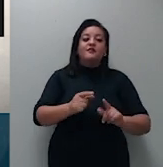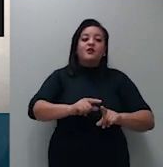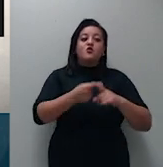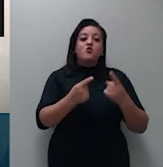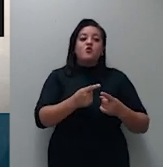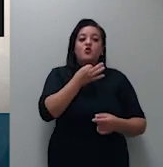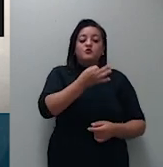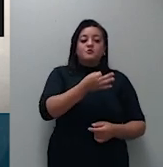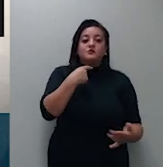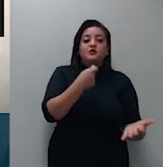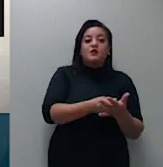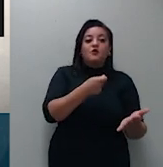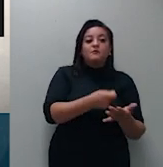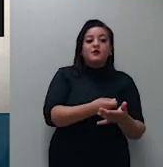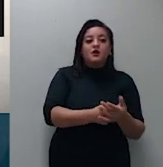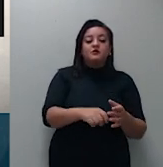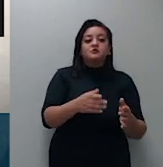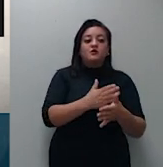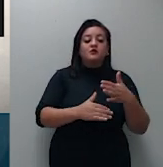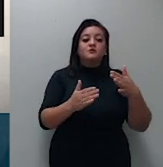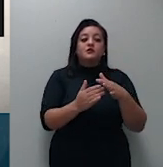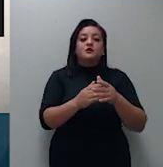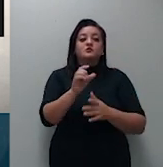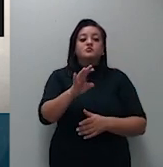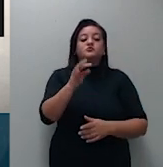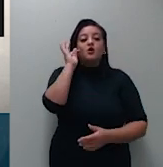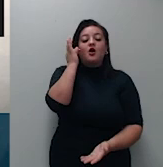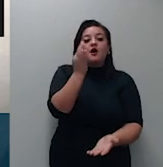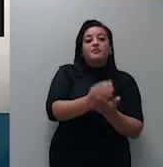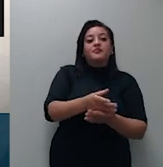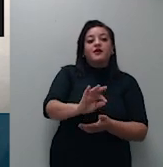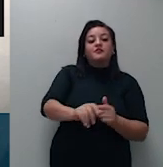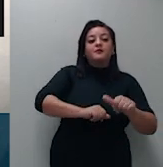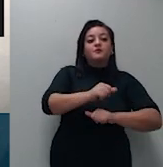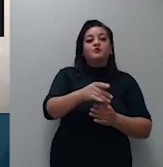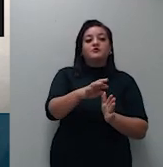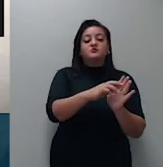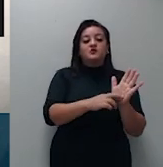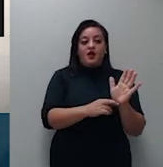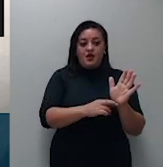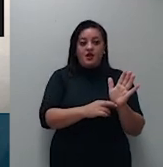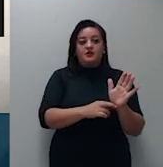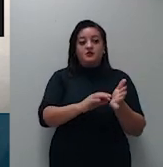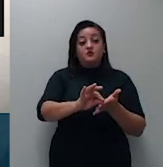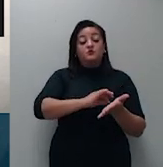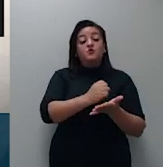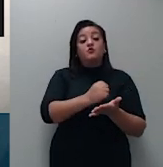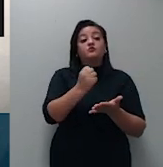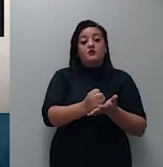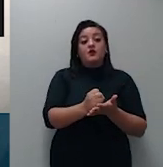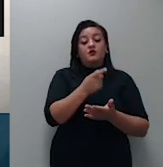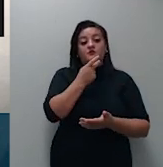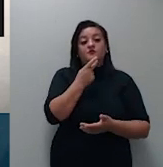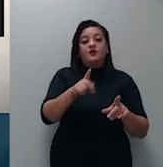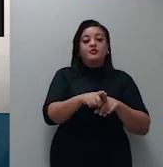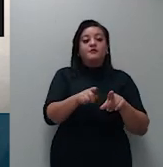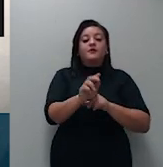argumento da fonte direta da obrigação limitando-se na tese da correção do critério subsidiar